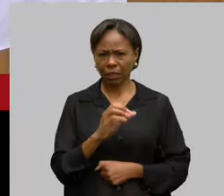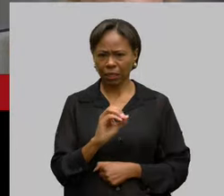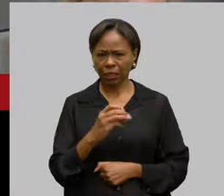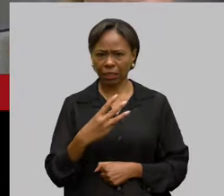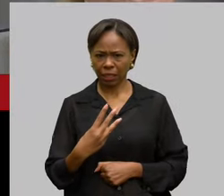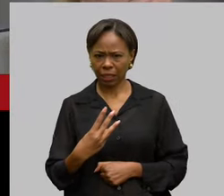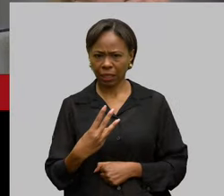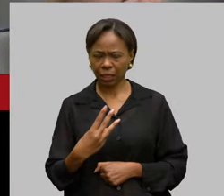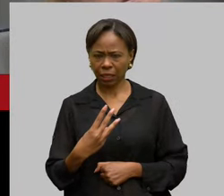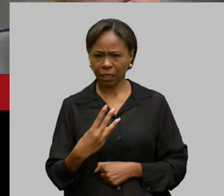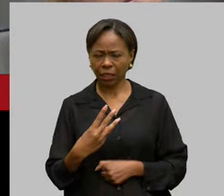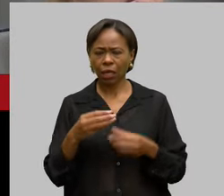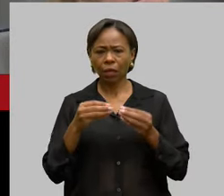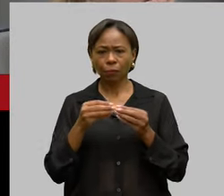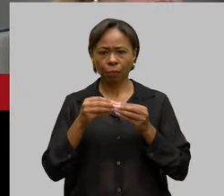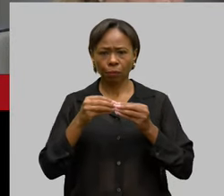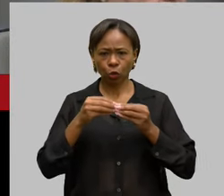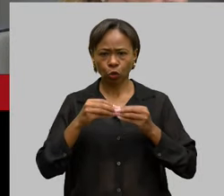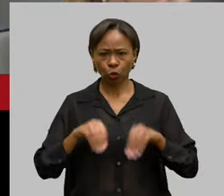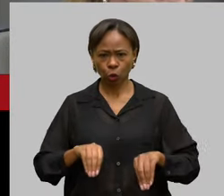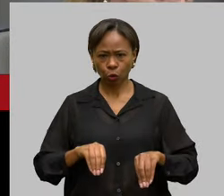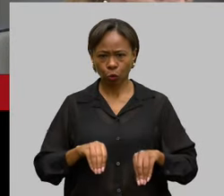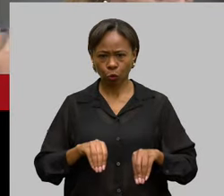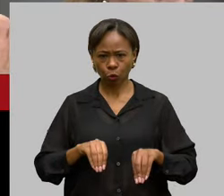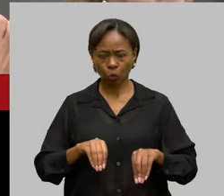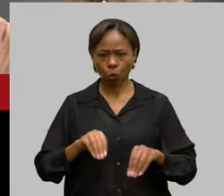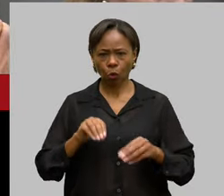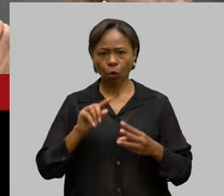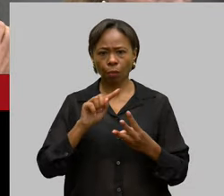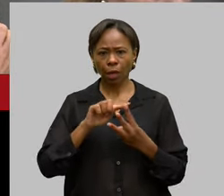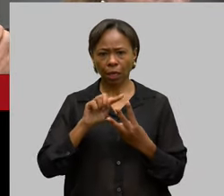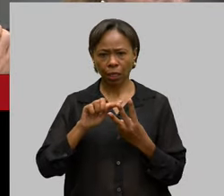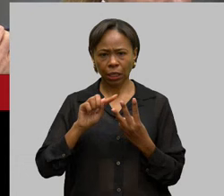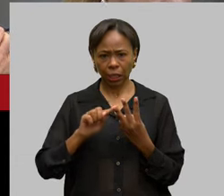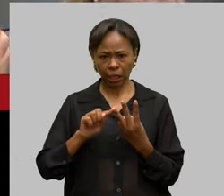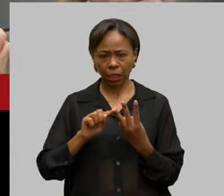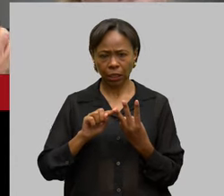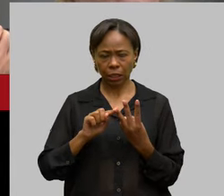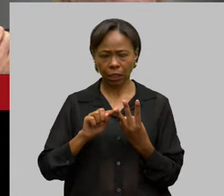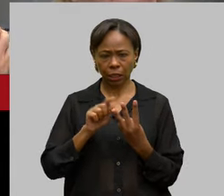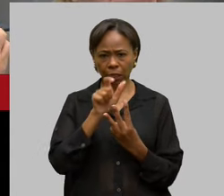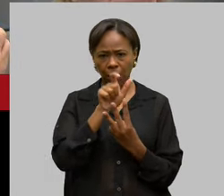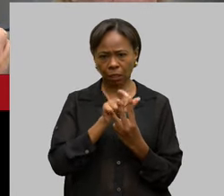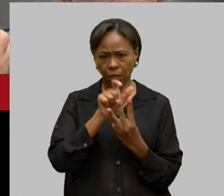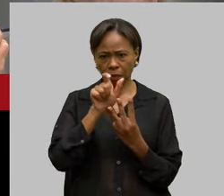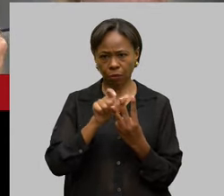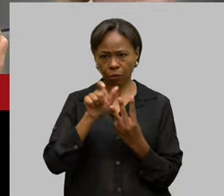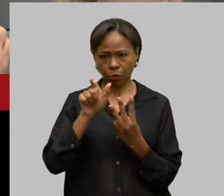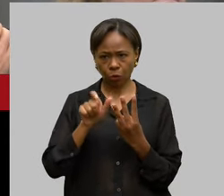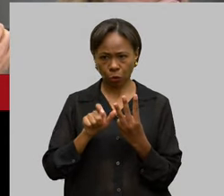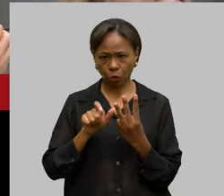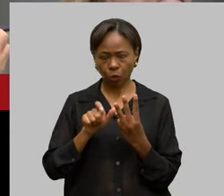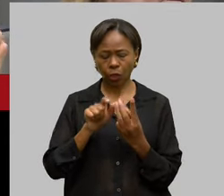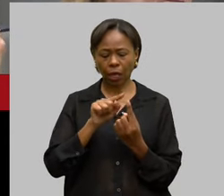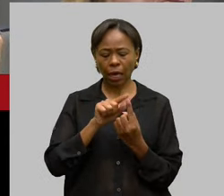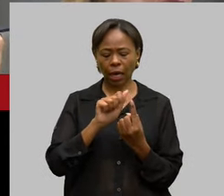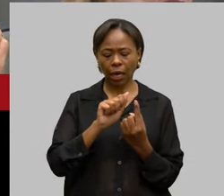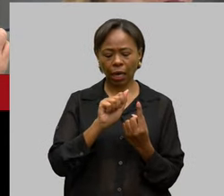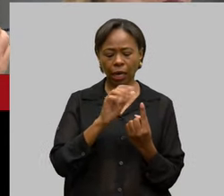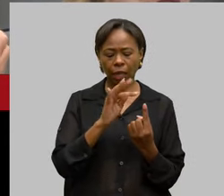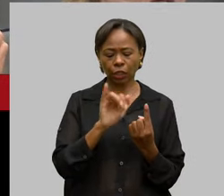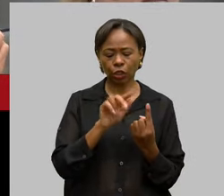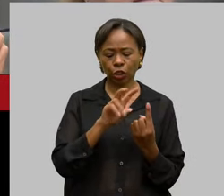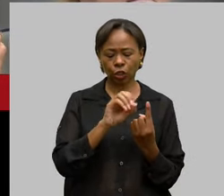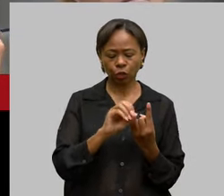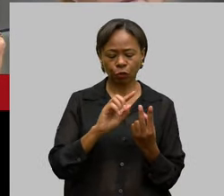prejuízo para três três pessoas vamos dizer assim né os os ativos os aposentados e